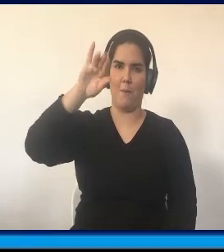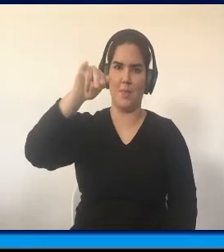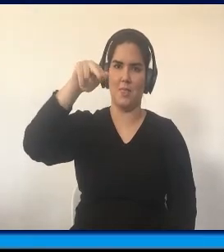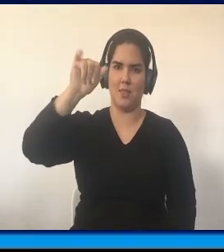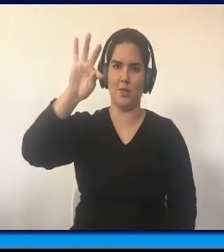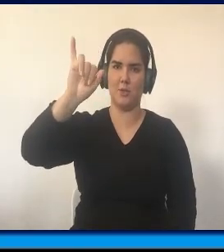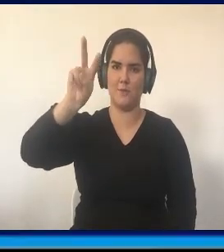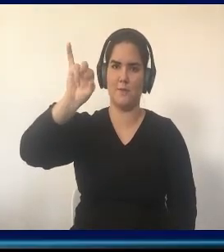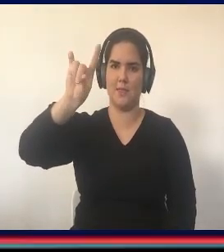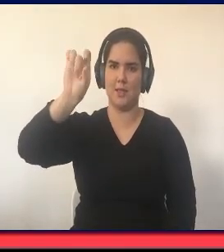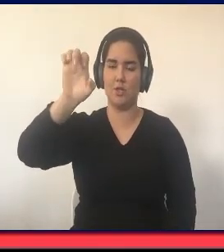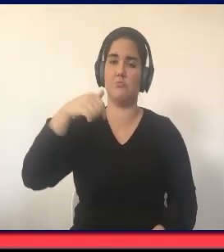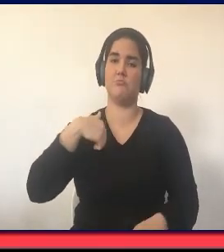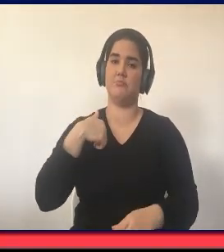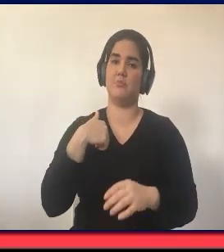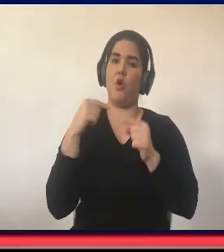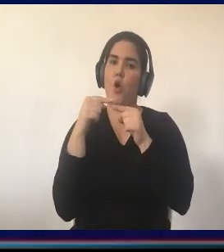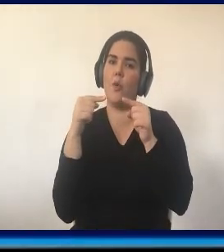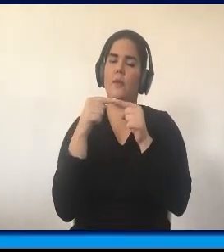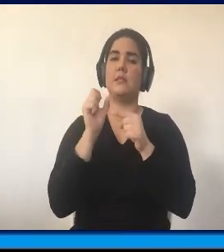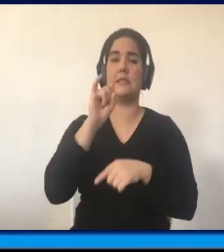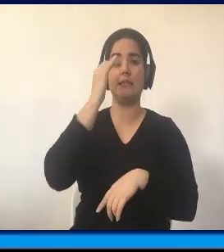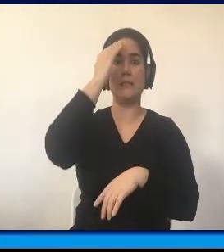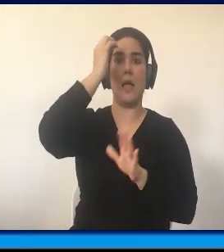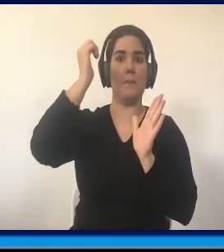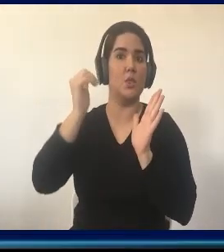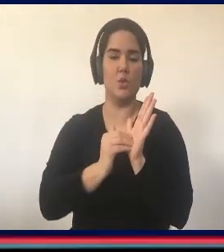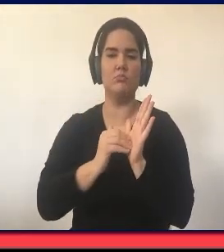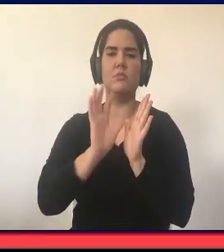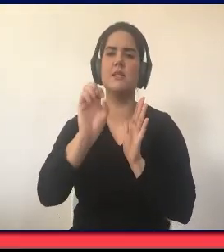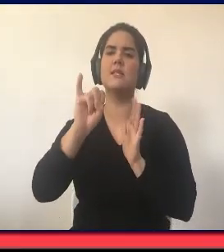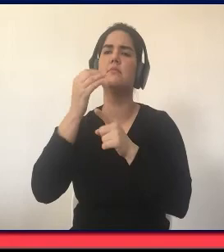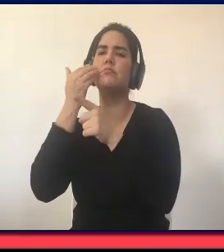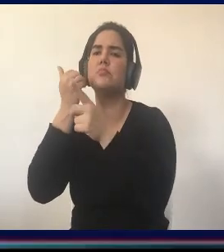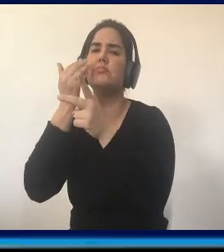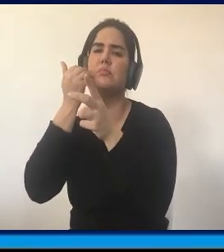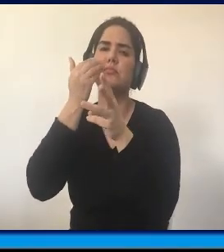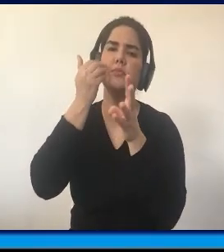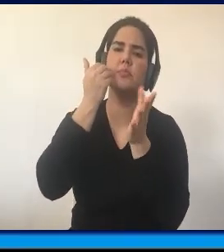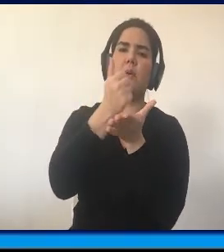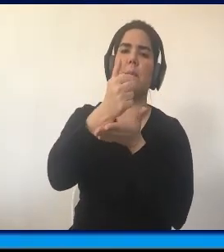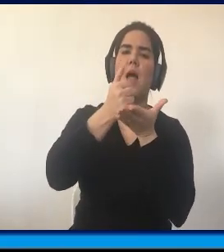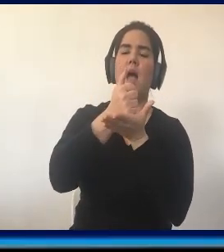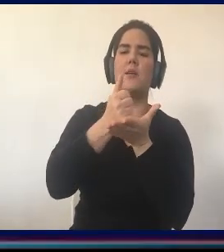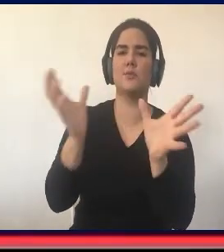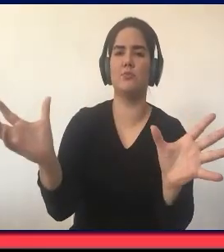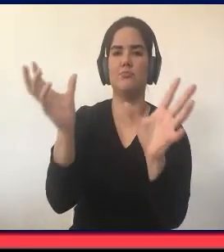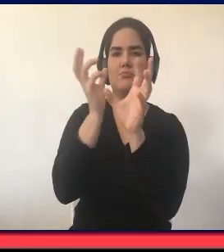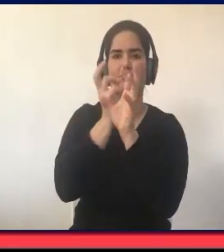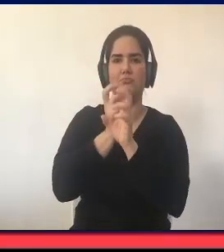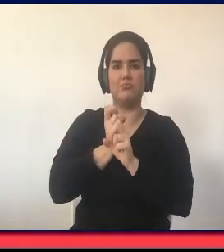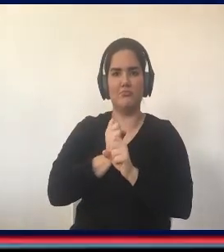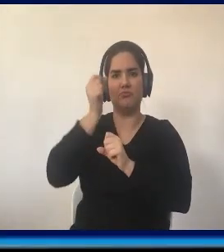você está próximo a pessoas e retém o básico, aquilo gera uma combinatividade que você faz vários